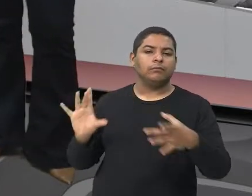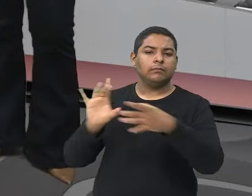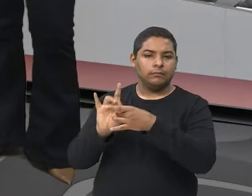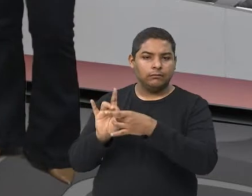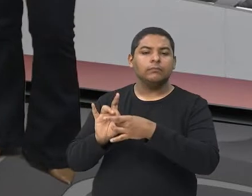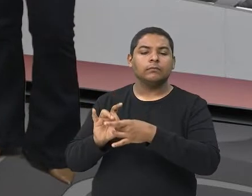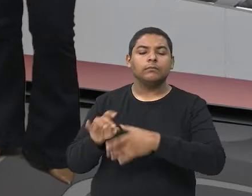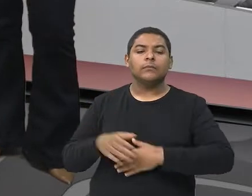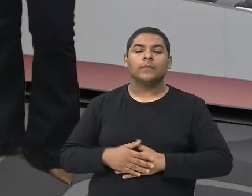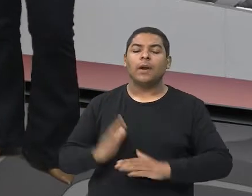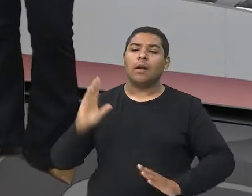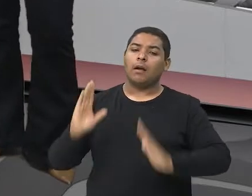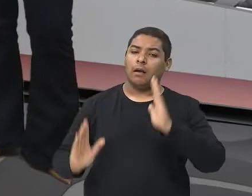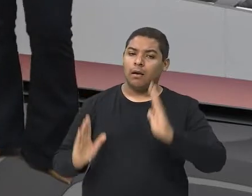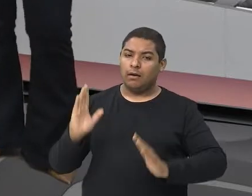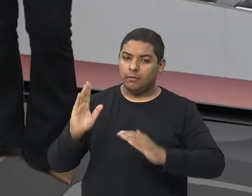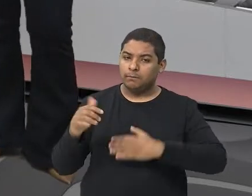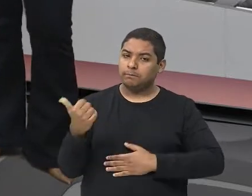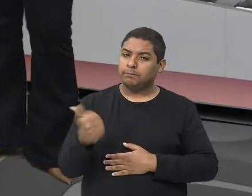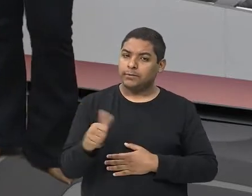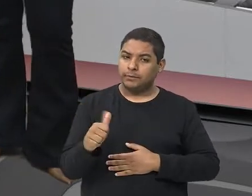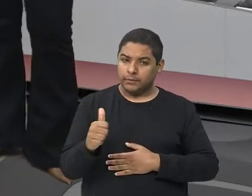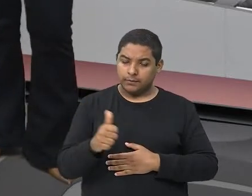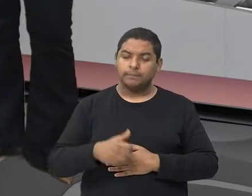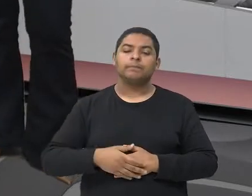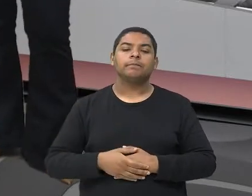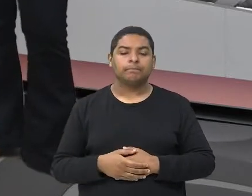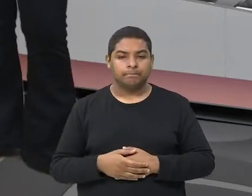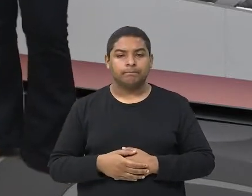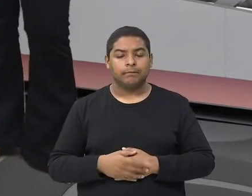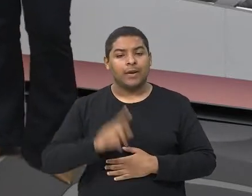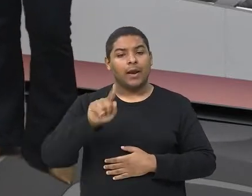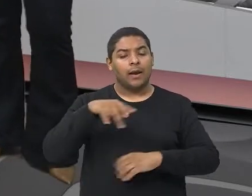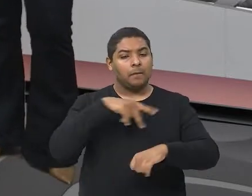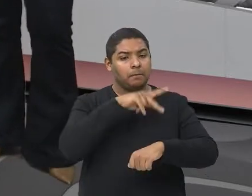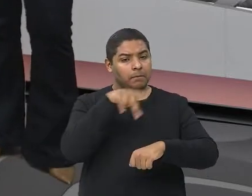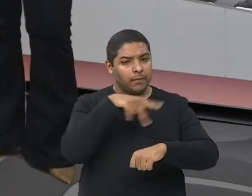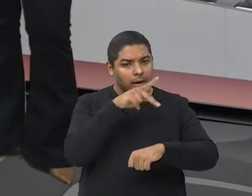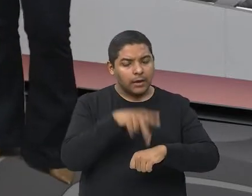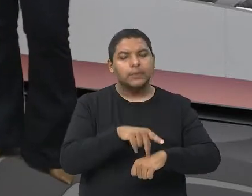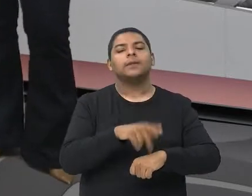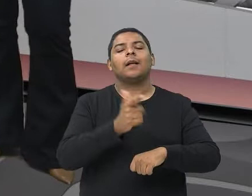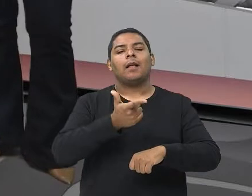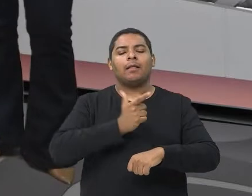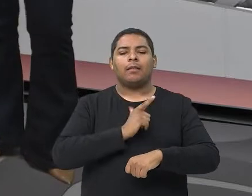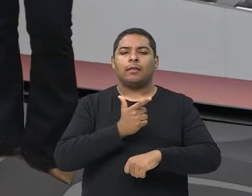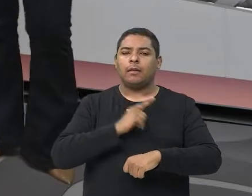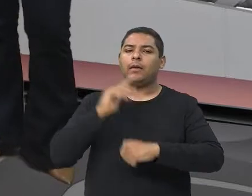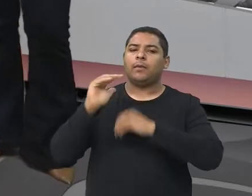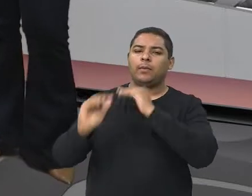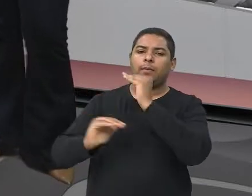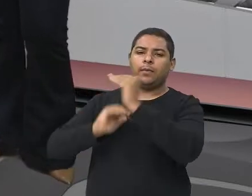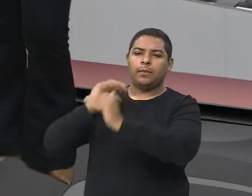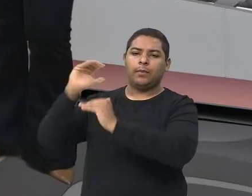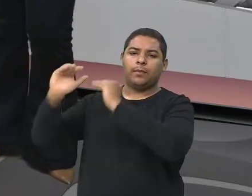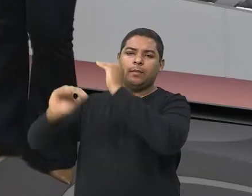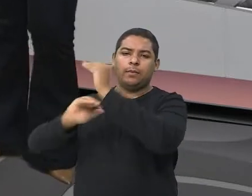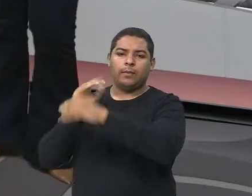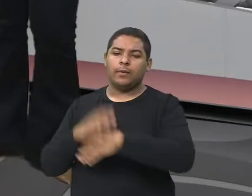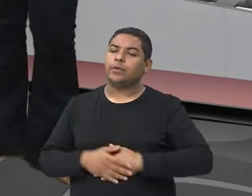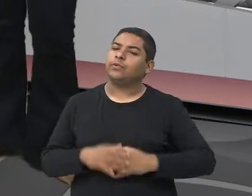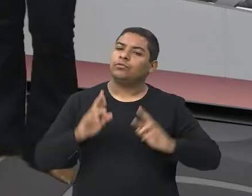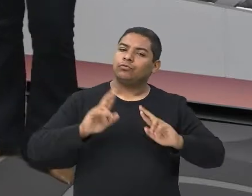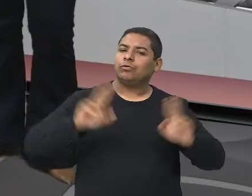setor primário, tá? Então, ainda são países que estão nesses processos de desenvolvimento totalmente diferente